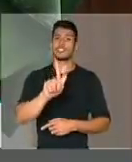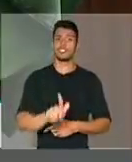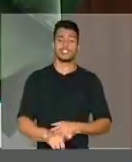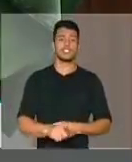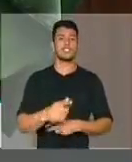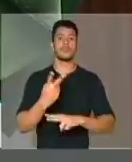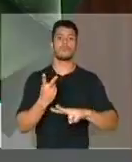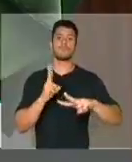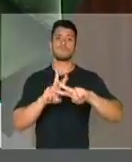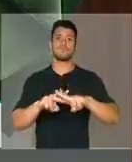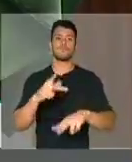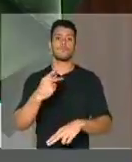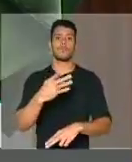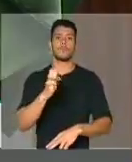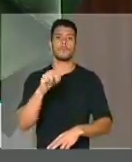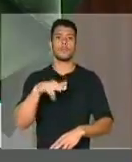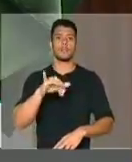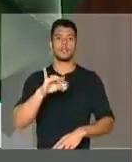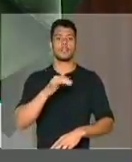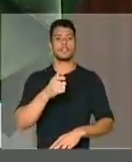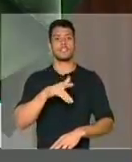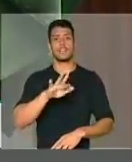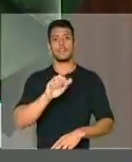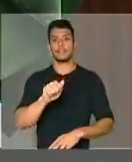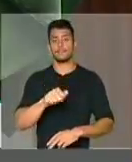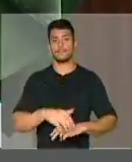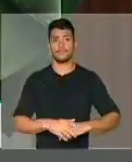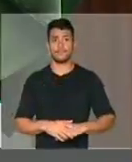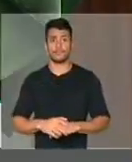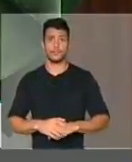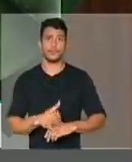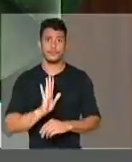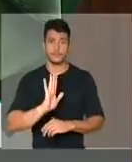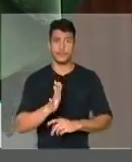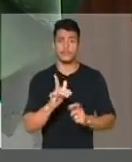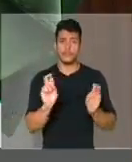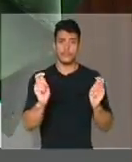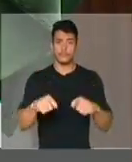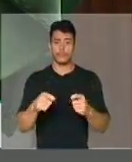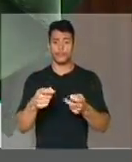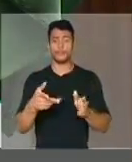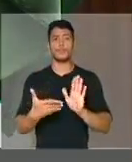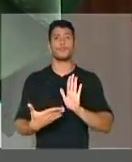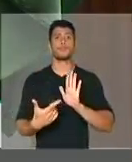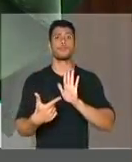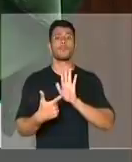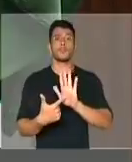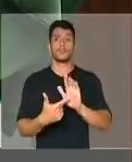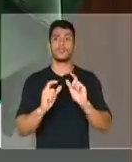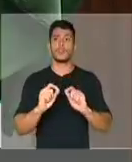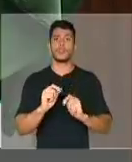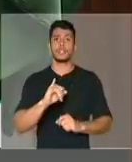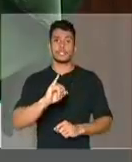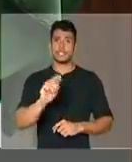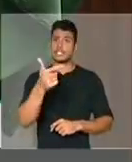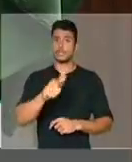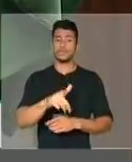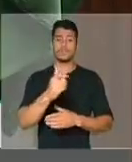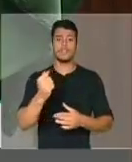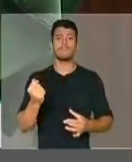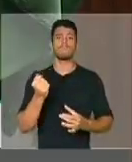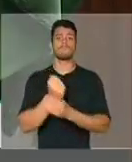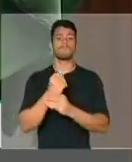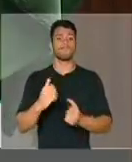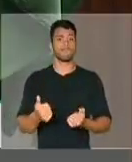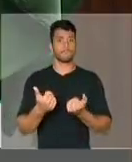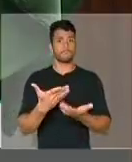sistema penitenciário. Tudo isso comprova que a falta de aparelhamento e qualificação dos agentes de segurança